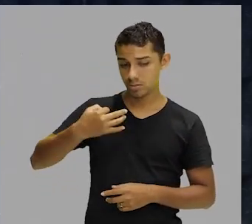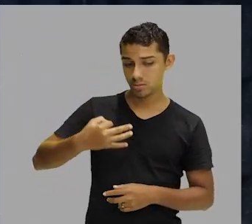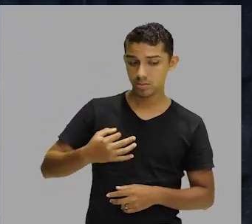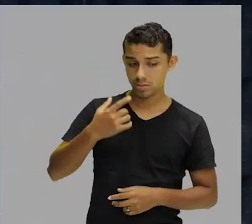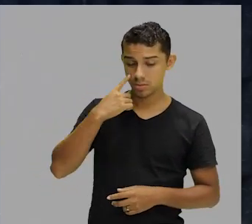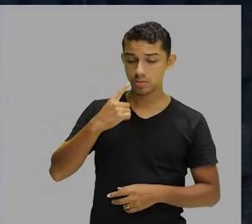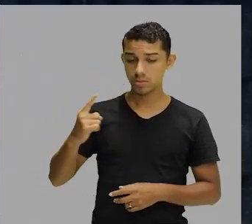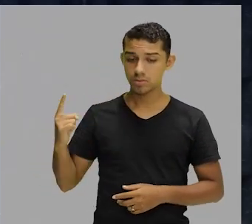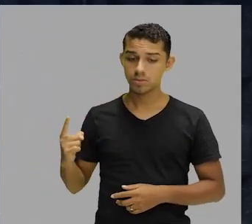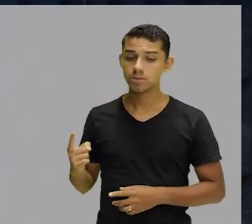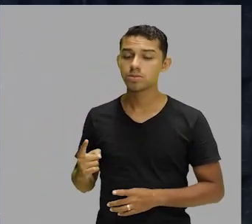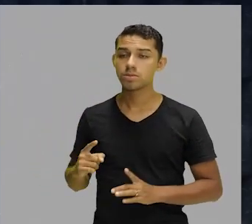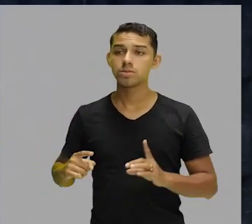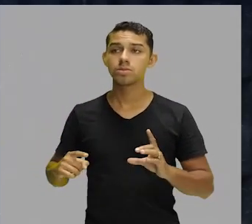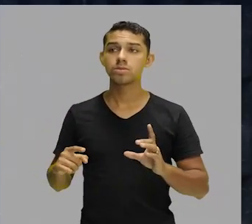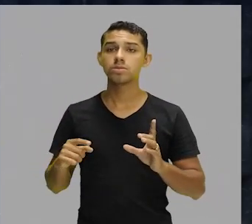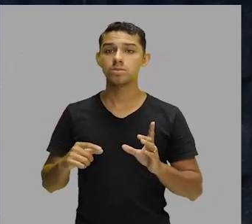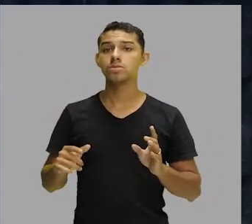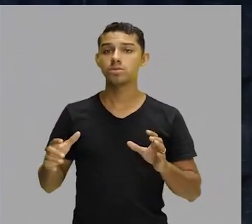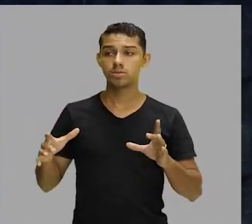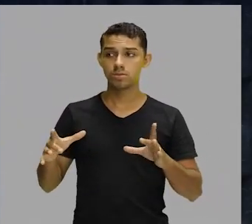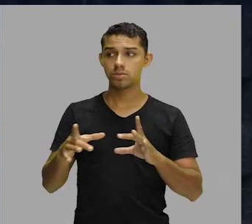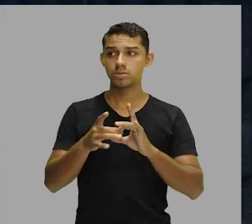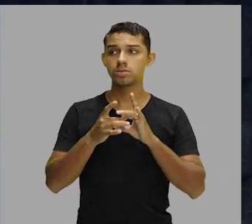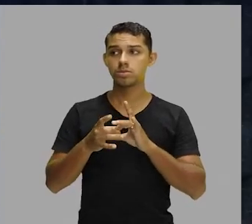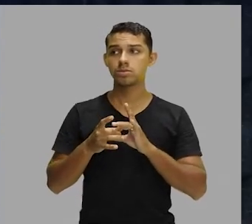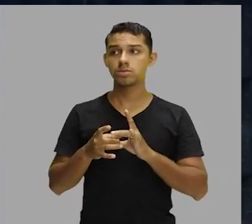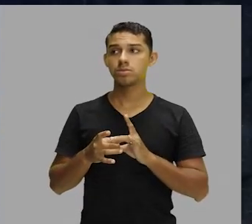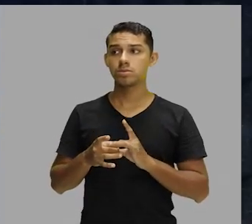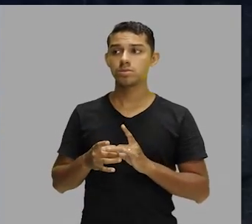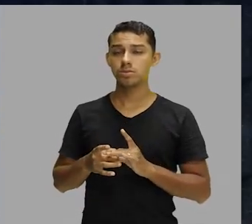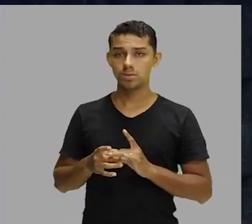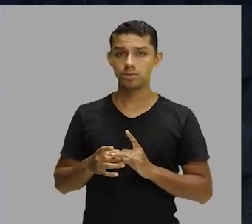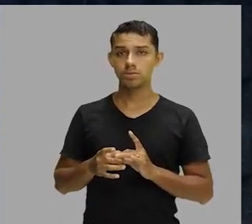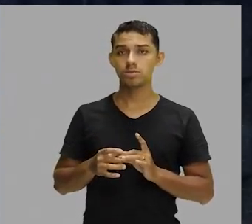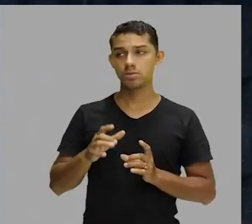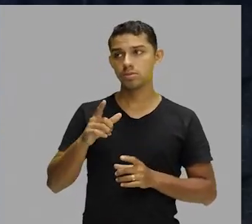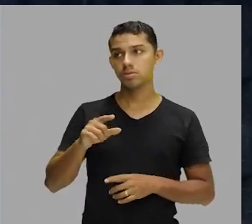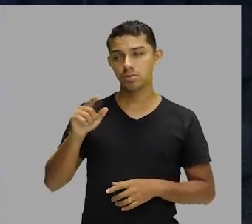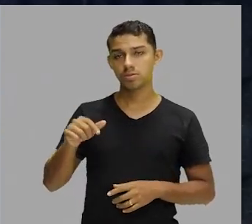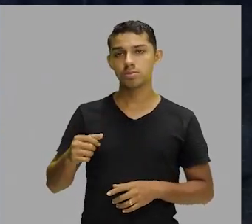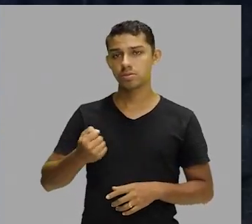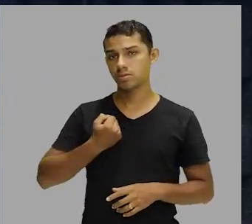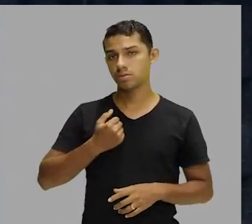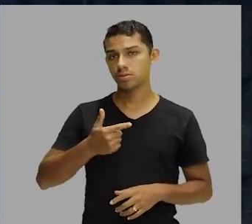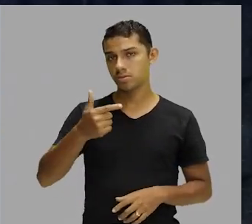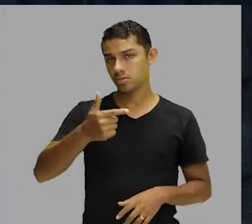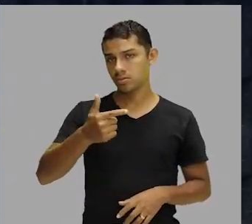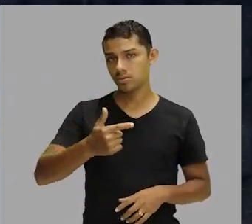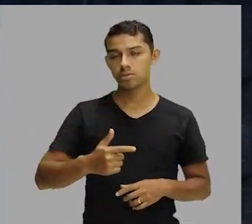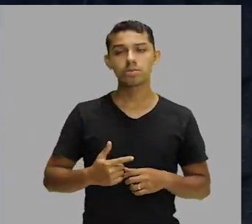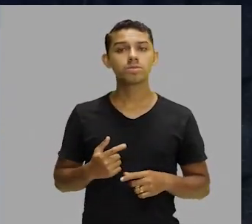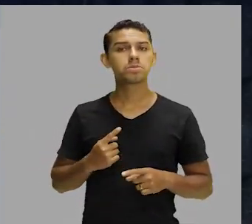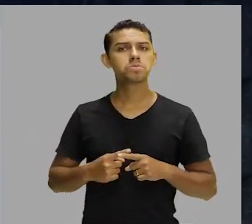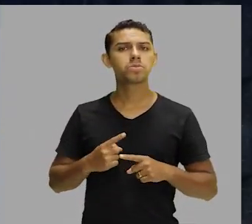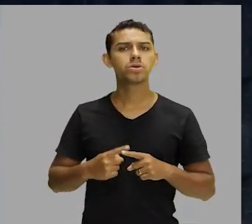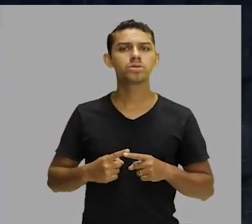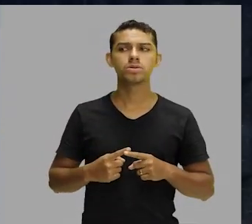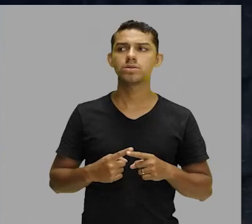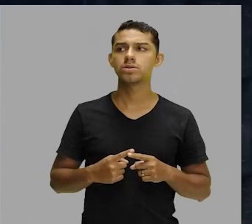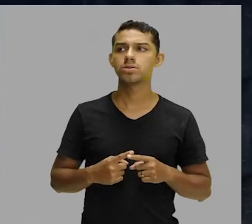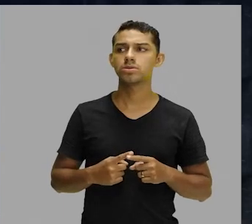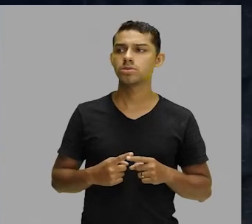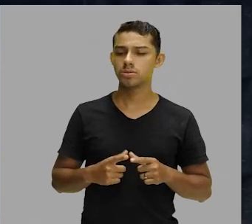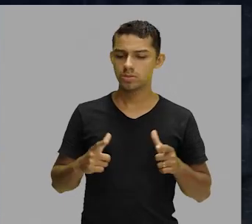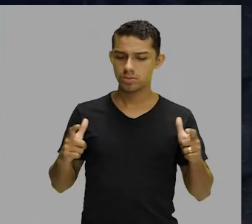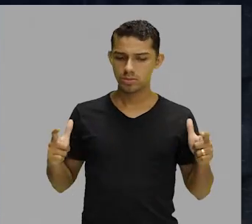a pirâmide que está mais coerente com essa cadeia alimentar bem aqui é a número 2. Por quê? O retângulo aqui,